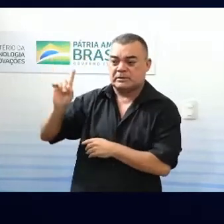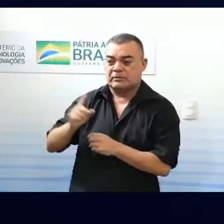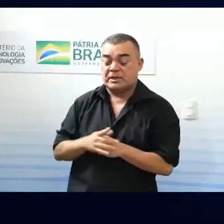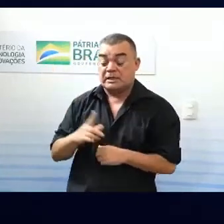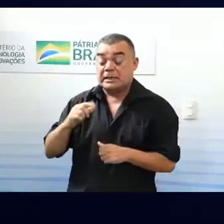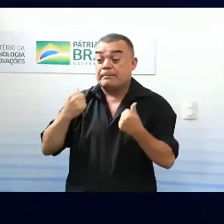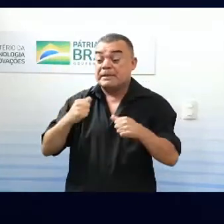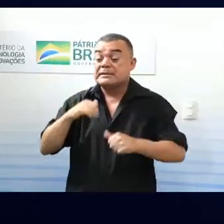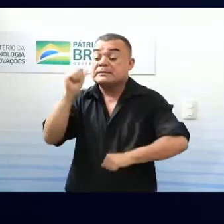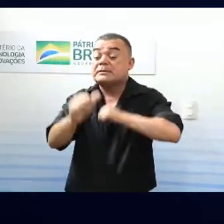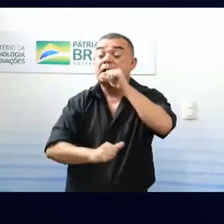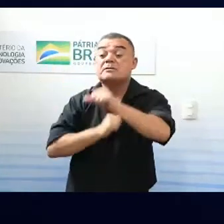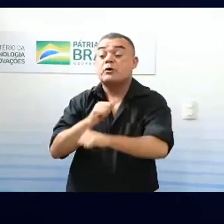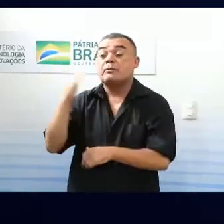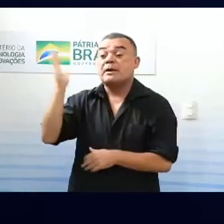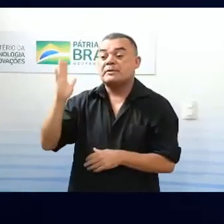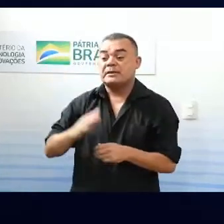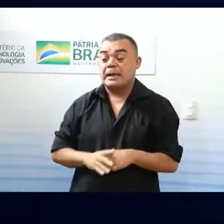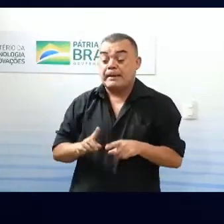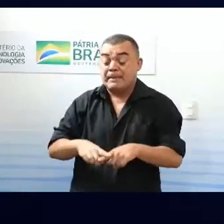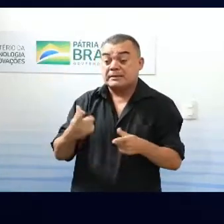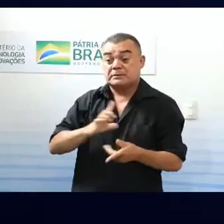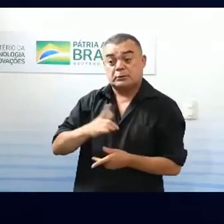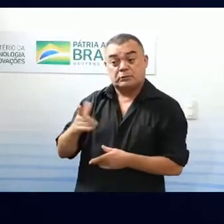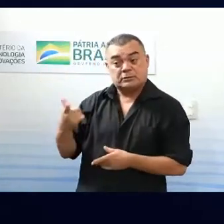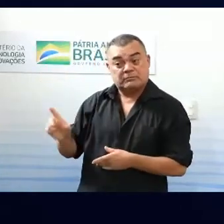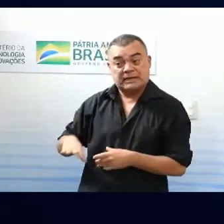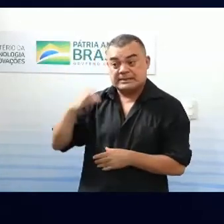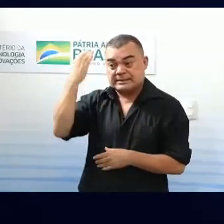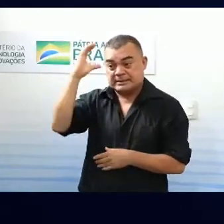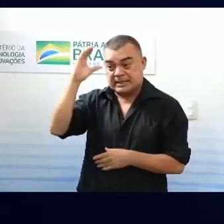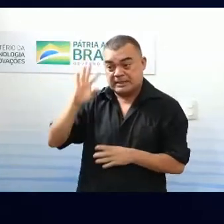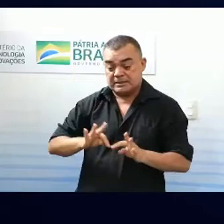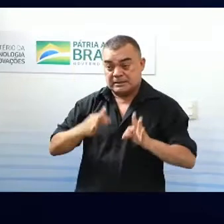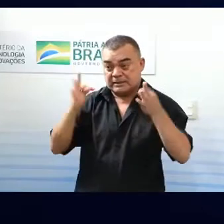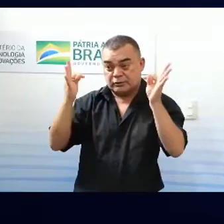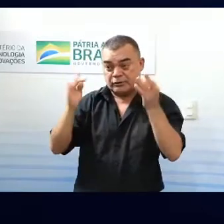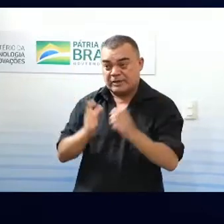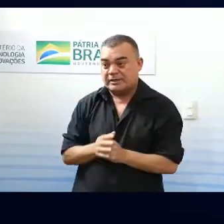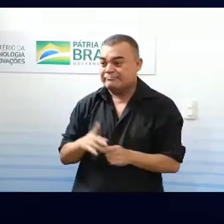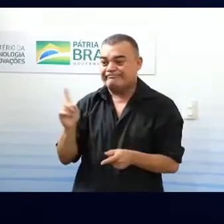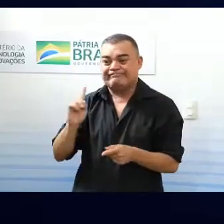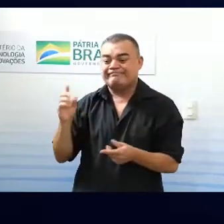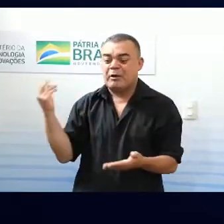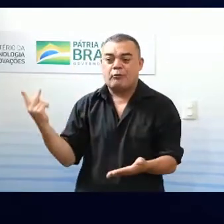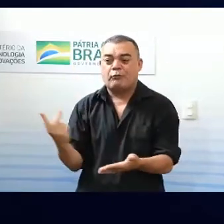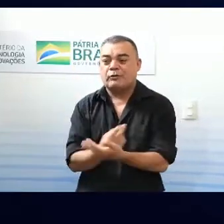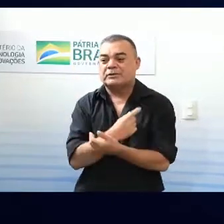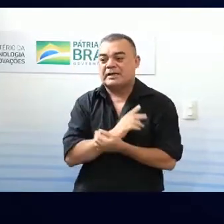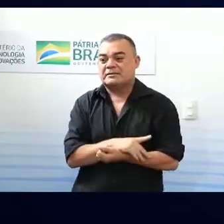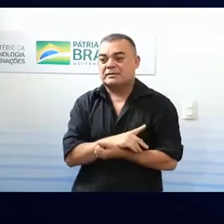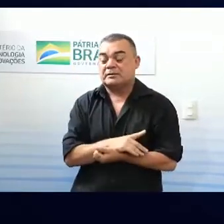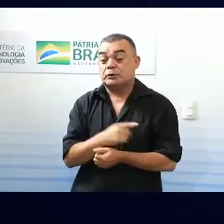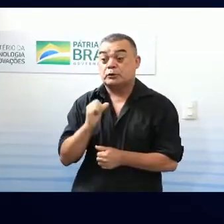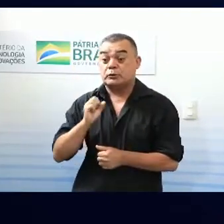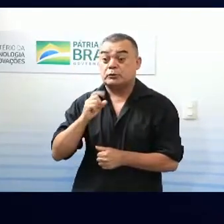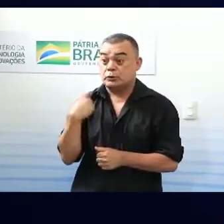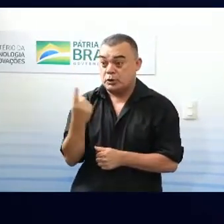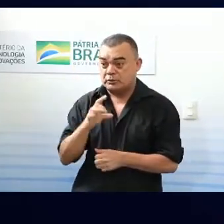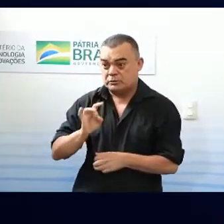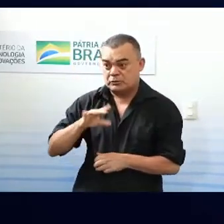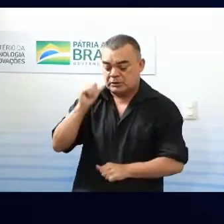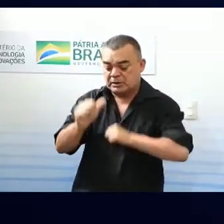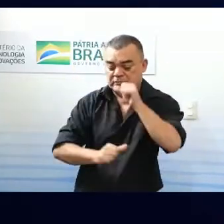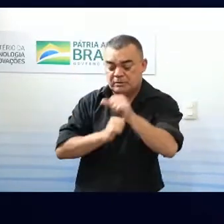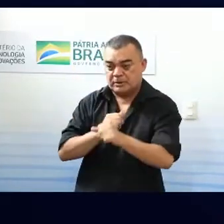E isso, sem ciência, tecnologia, não se faz. Nós só vamos transformar esse